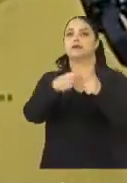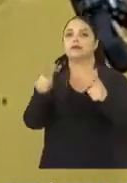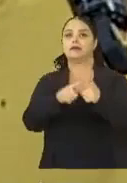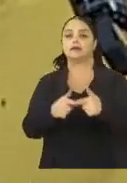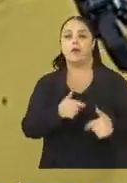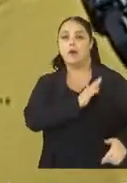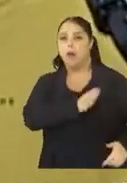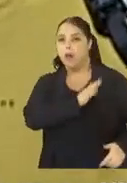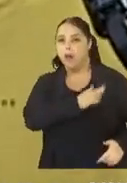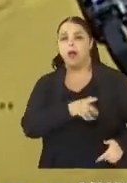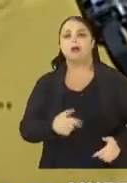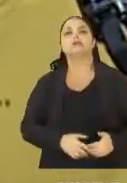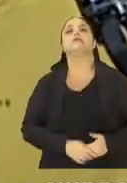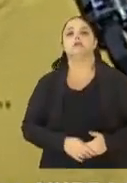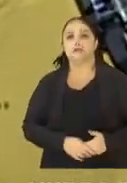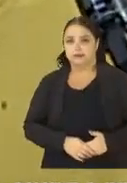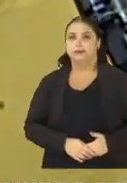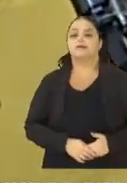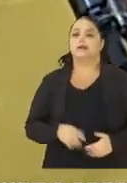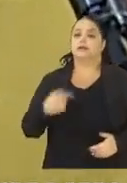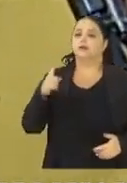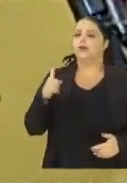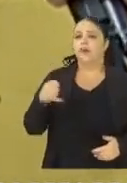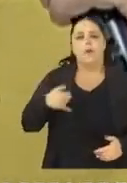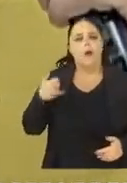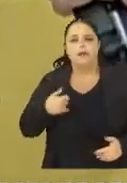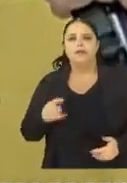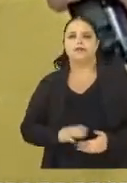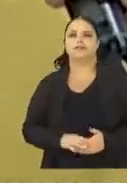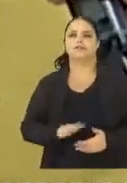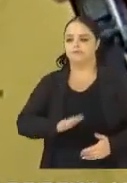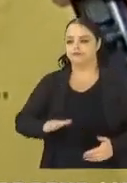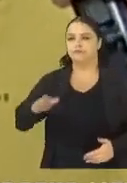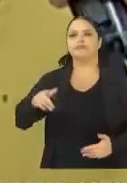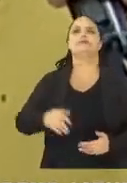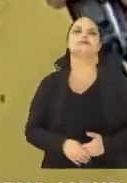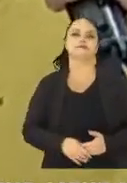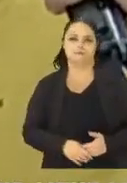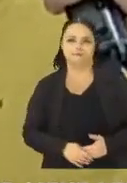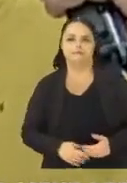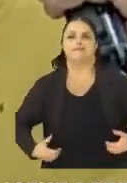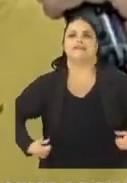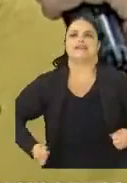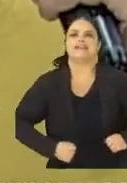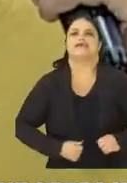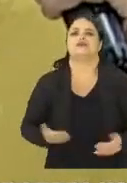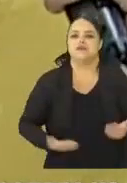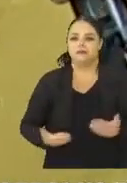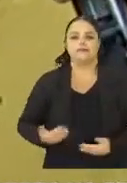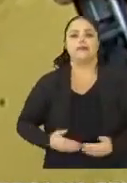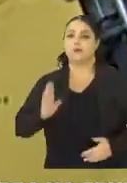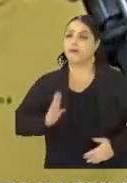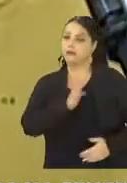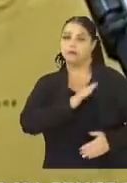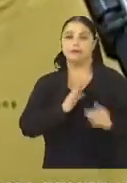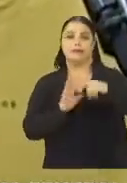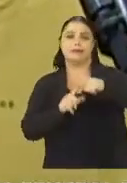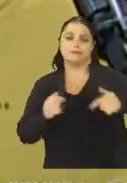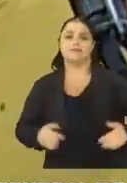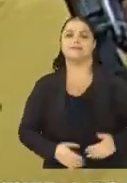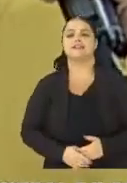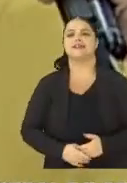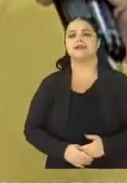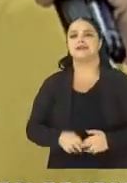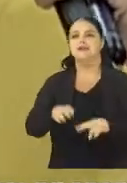problema de coração de um ano ele se humano e olha e aí o presente de Deus